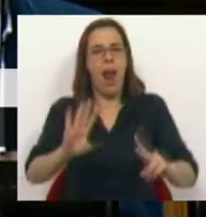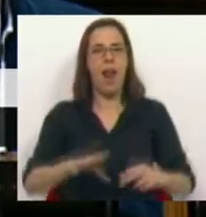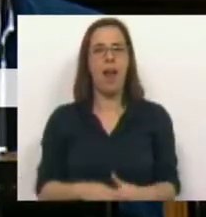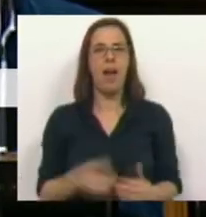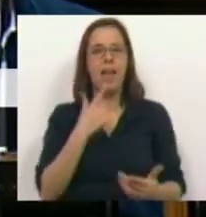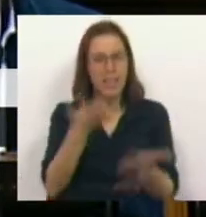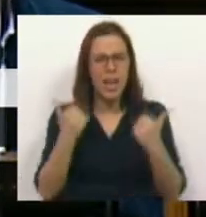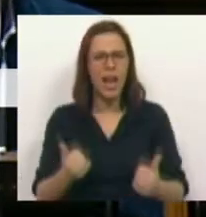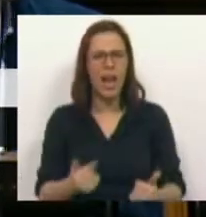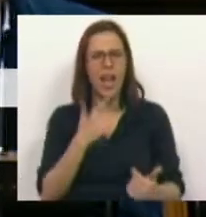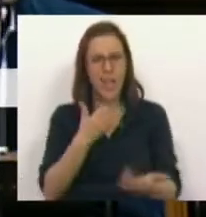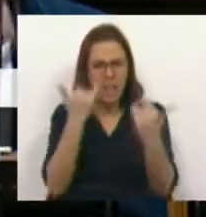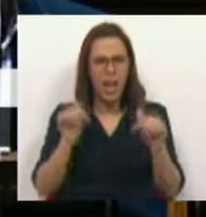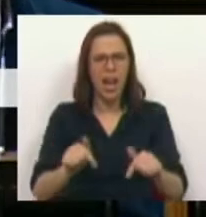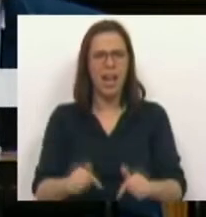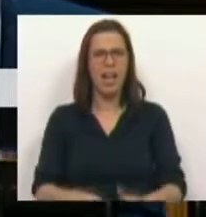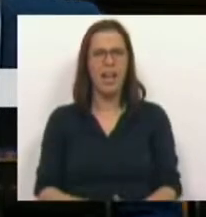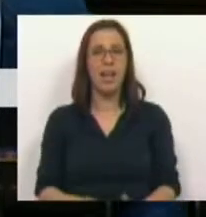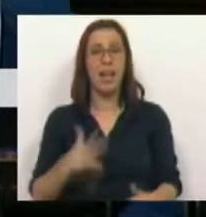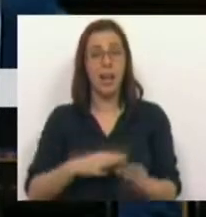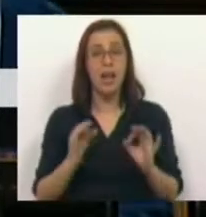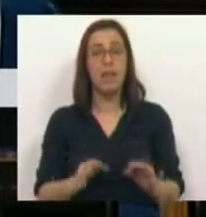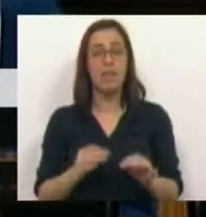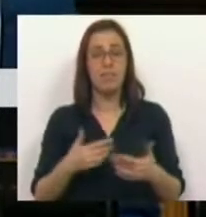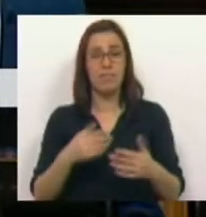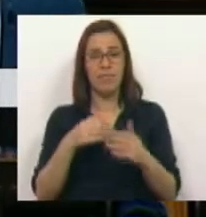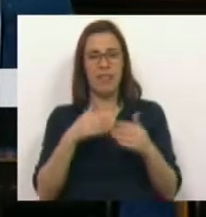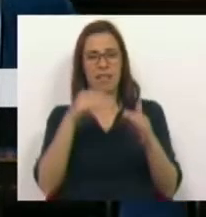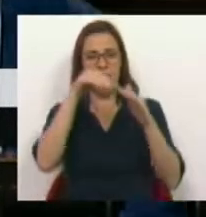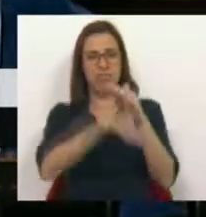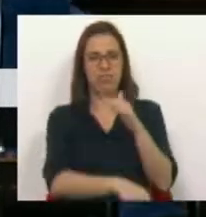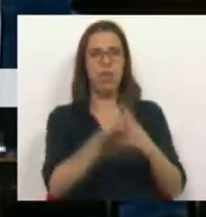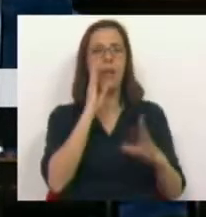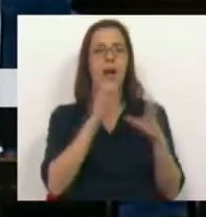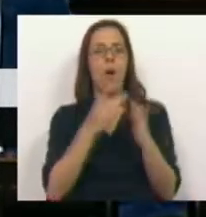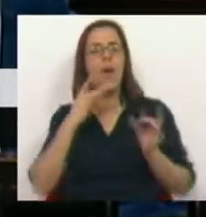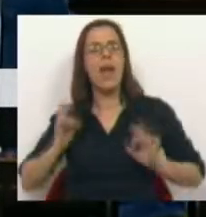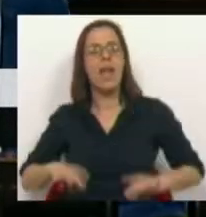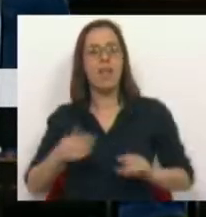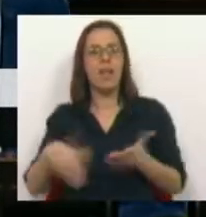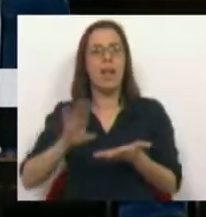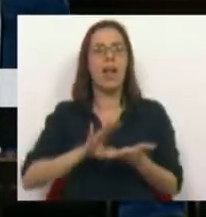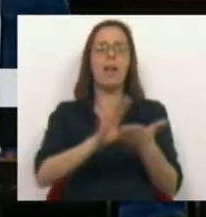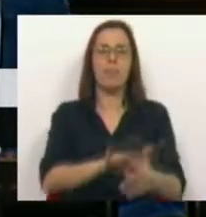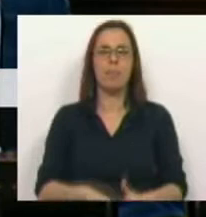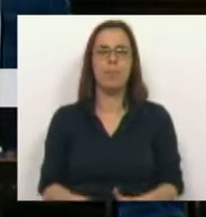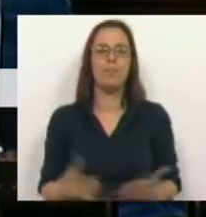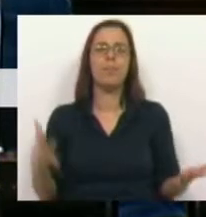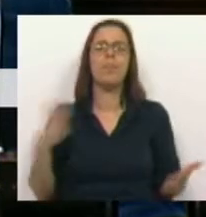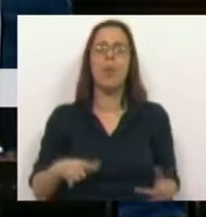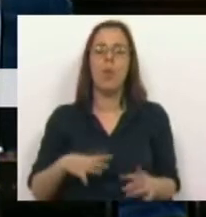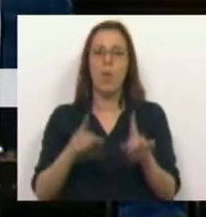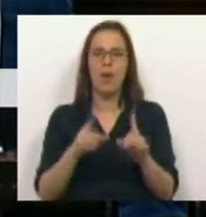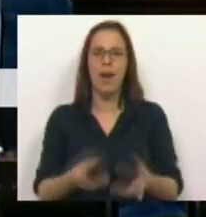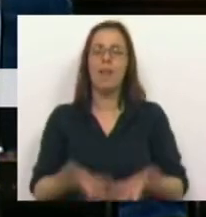capitalização? Diga, diga aqui. Querem mesmo enterrar a Caixa ou simplesmente evitar a sua capitalização? Ou